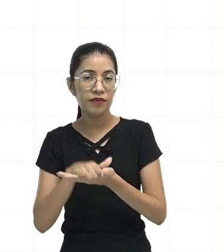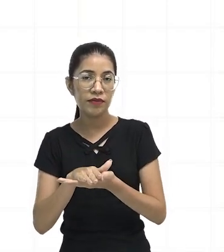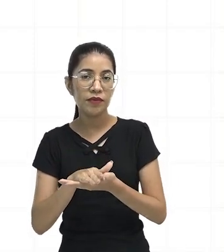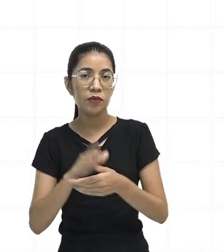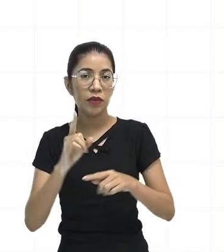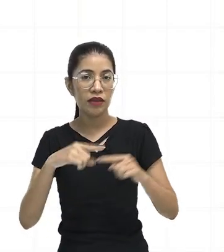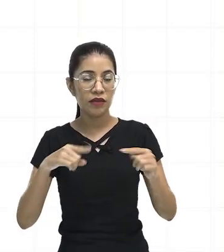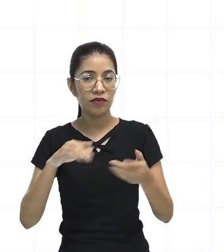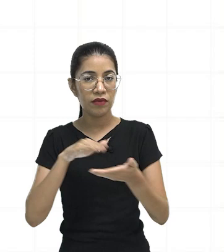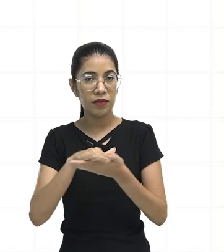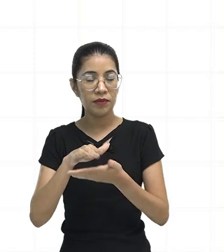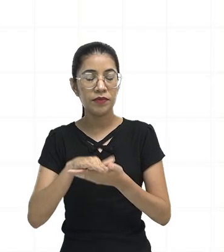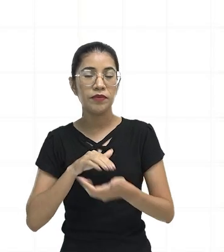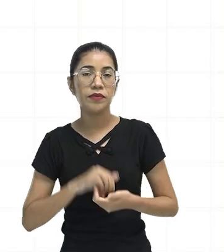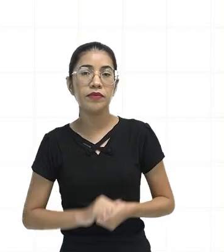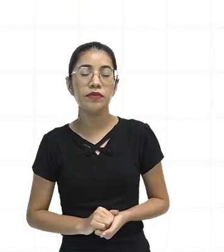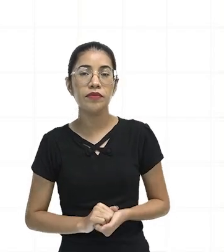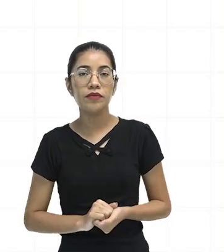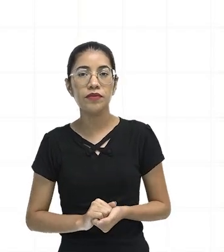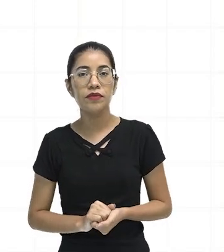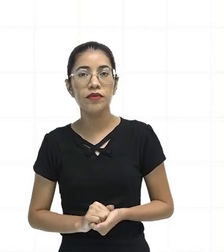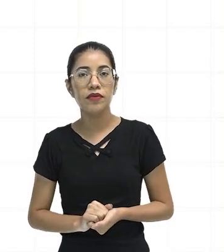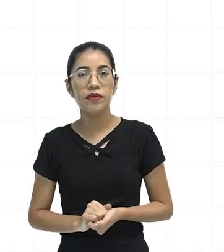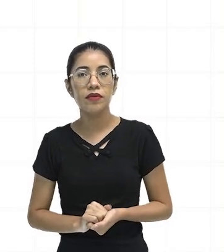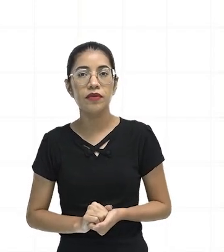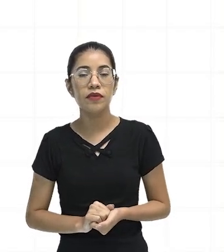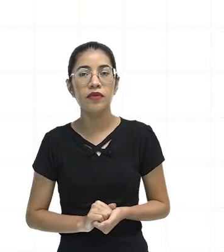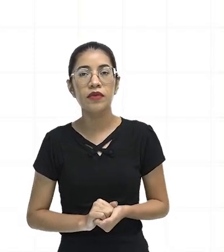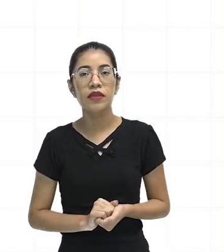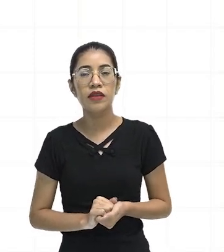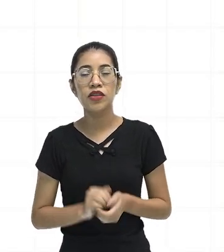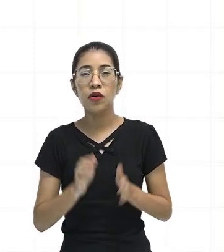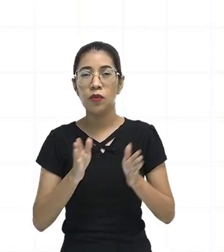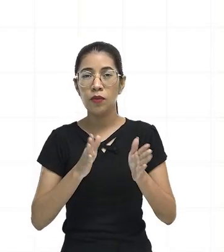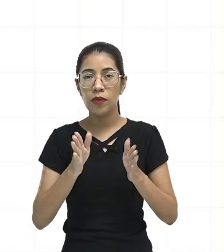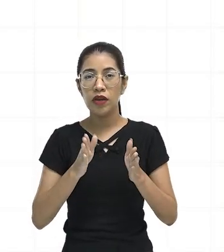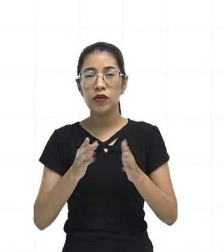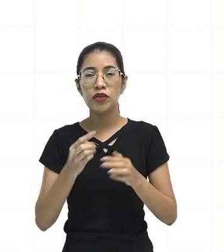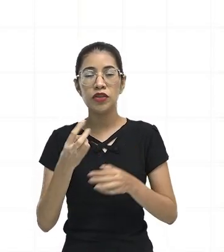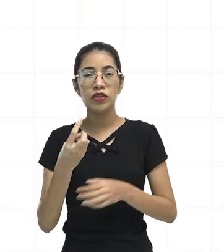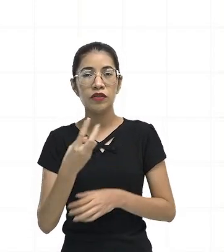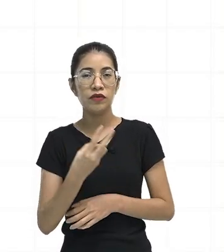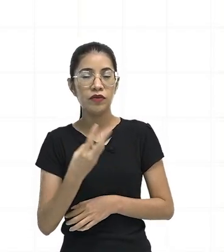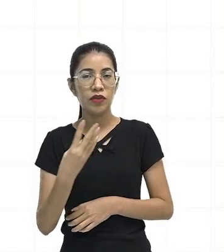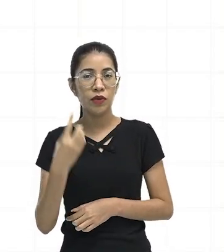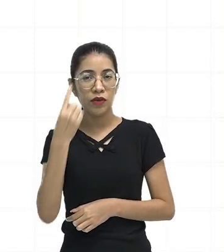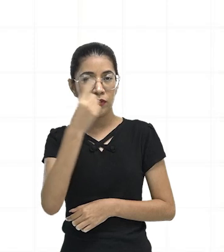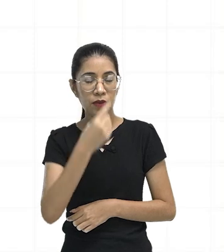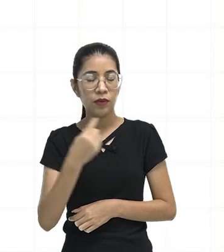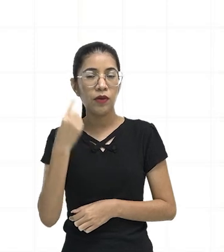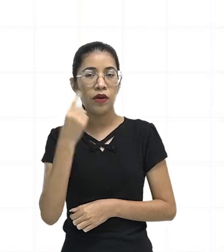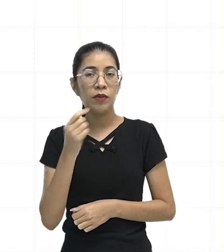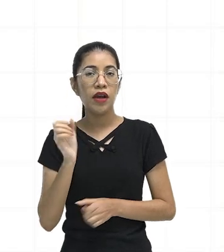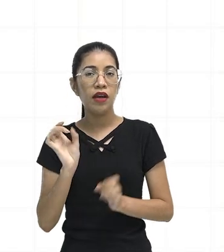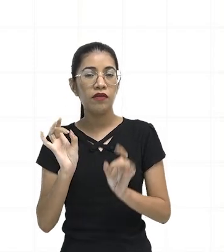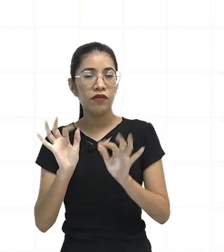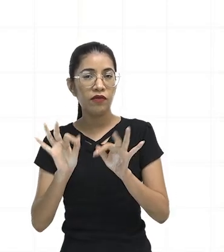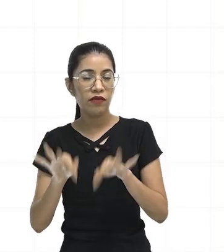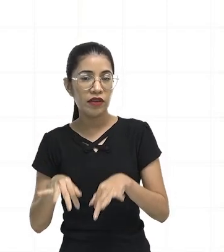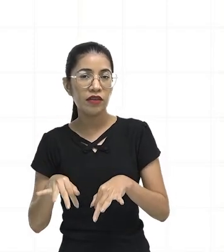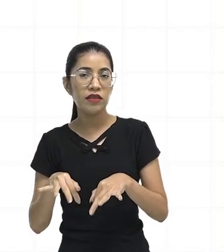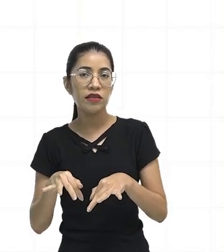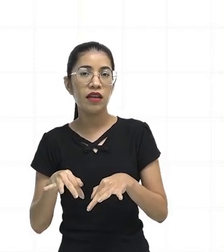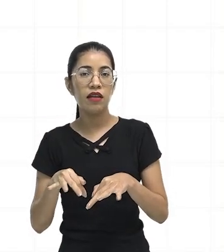tá? Estimou-se que as 3 máquinas levariam 24 horas para realizar todo o